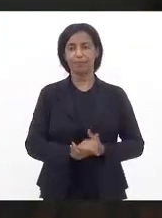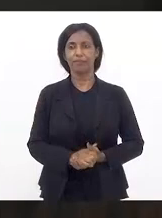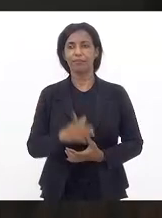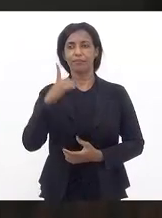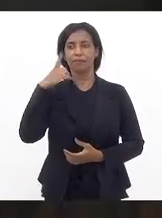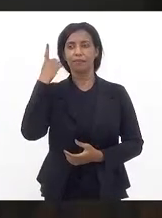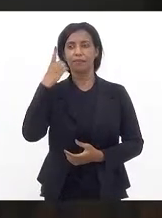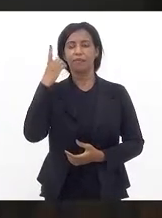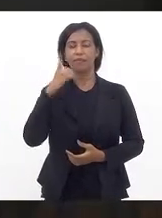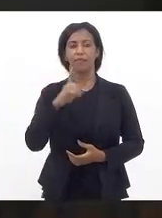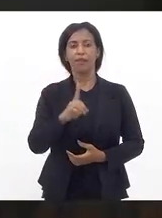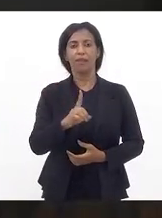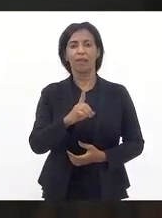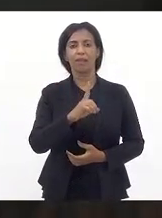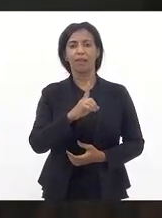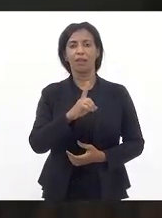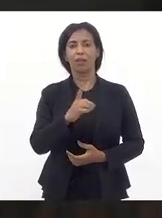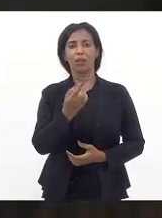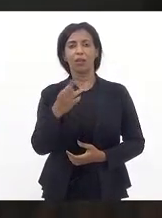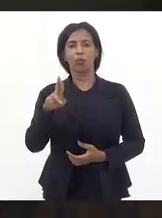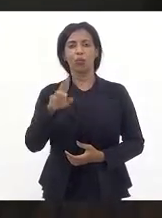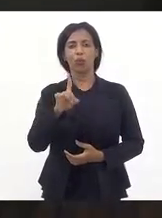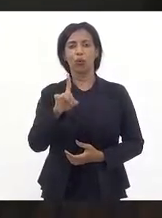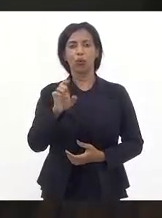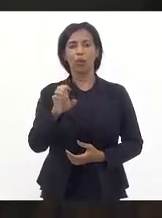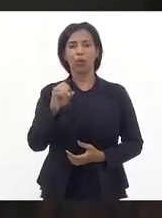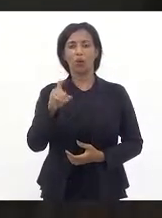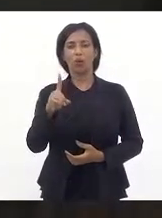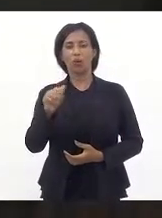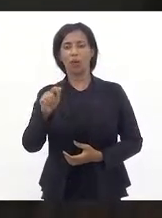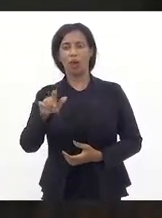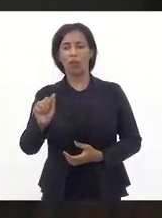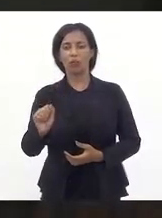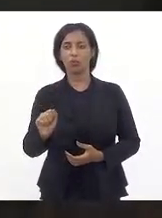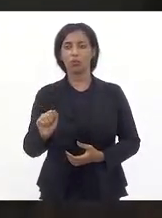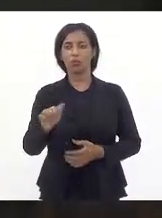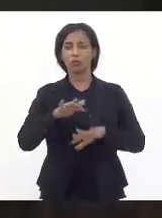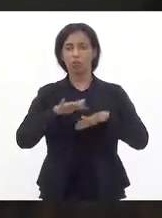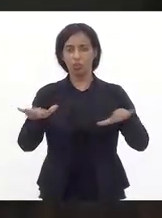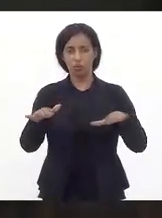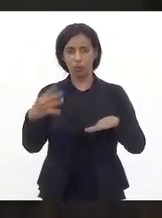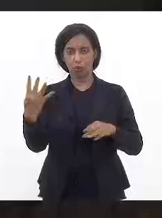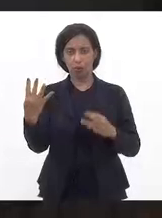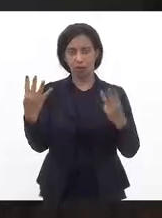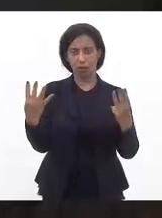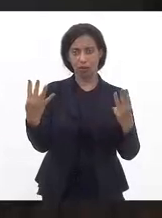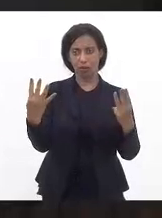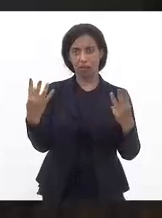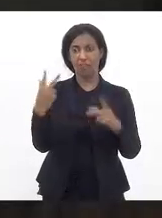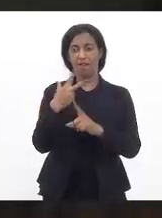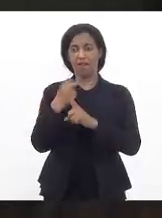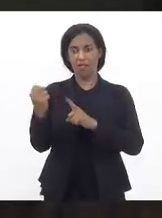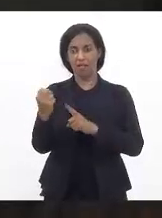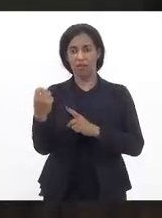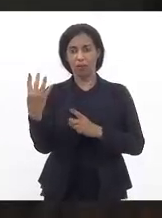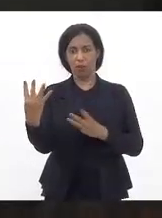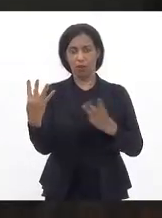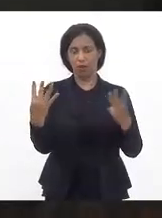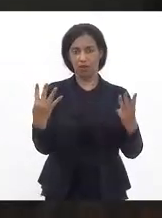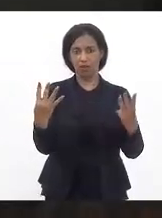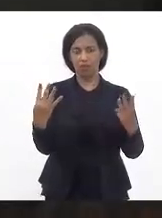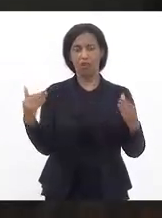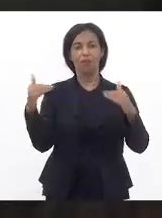Deputado Dr deodalto e bota três na verdade já esgotou vencido 43